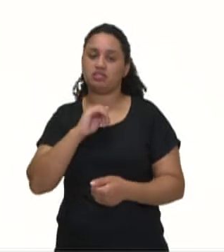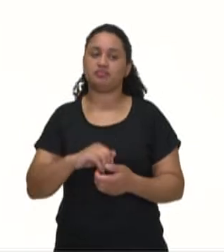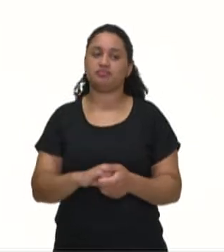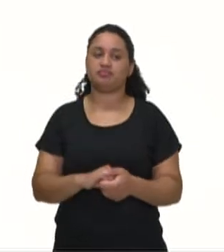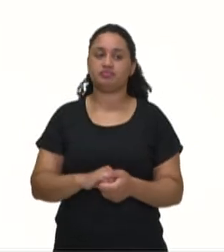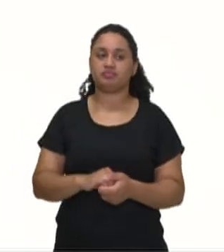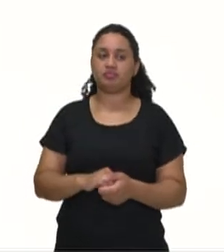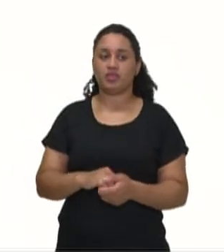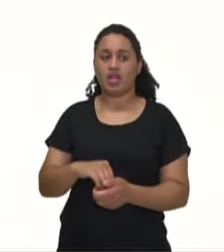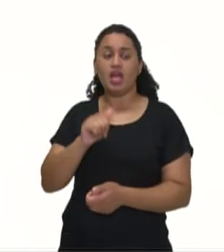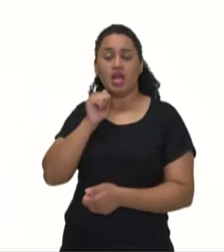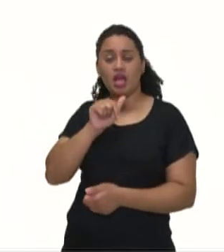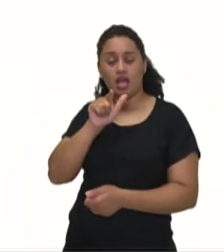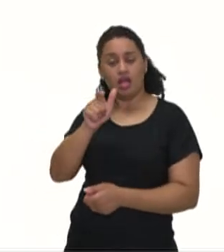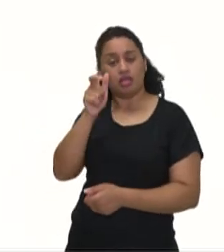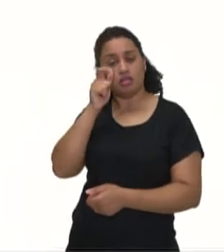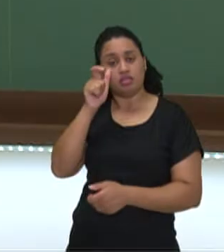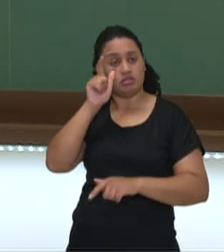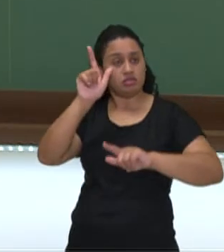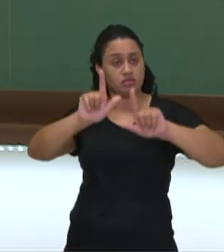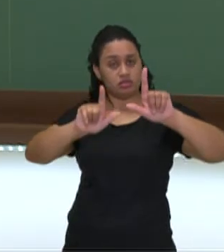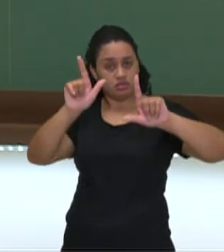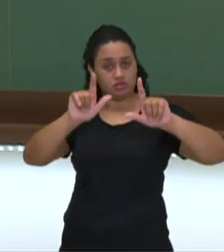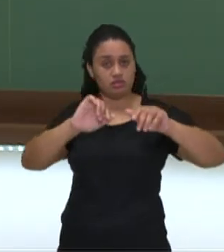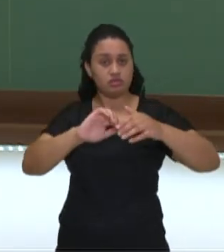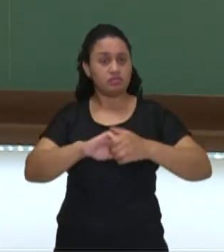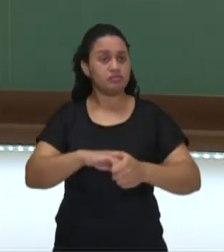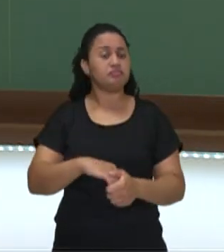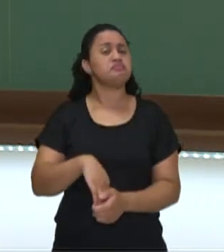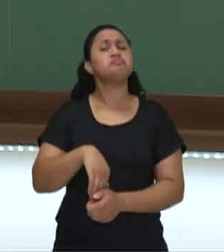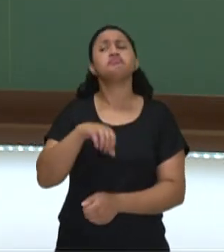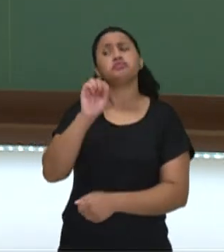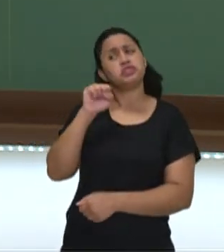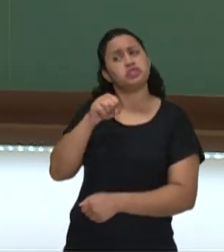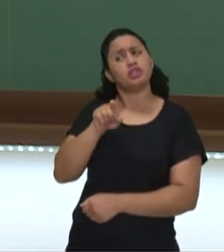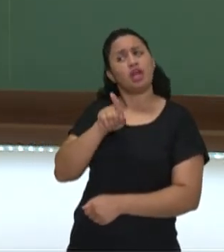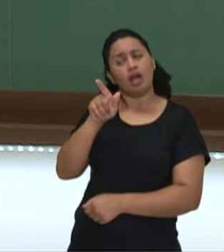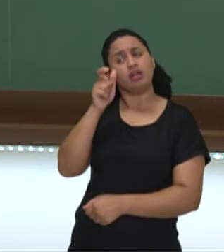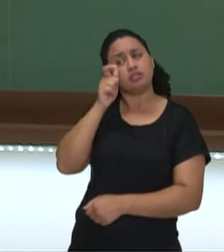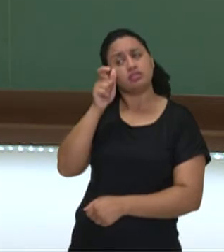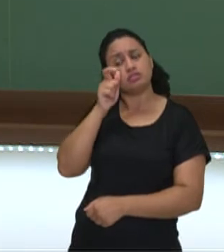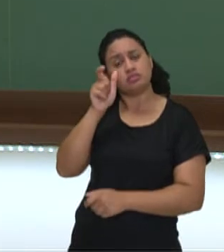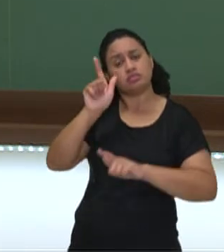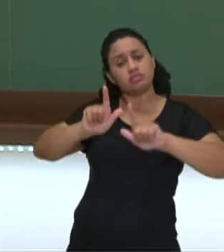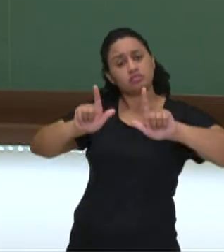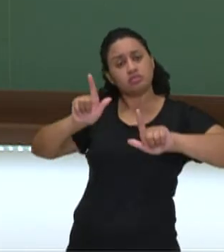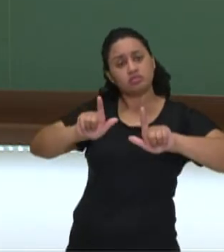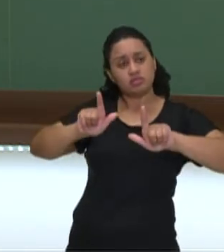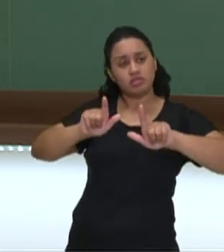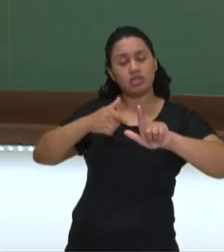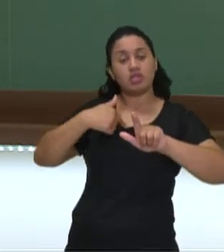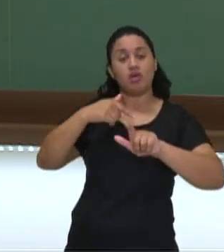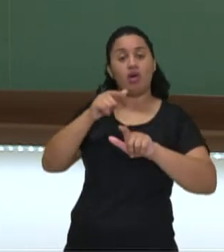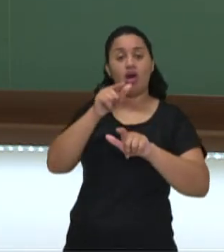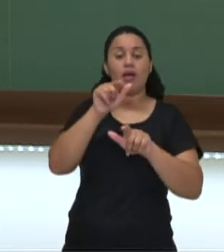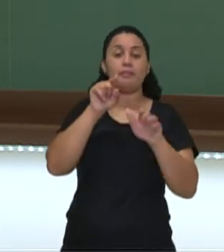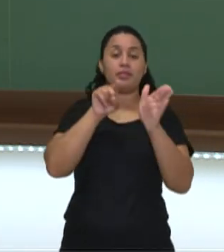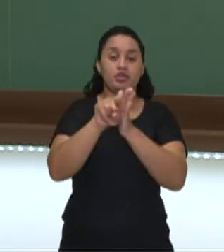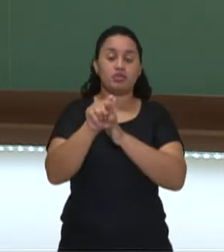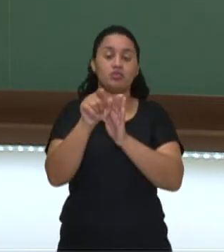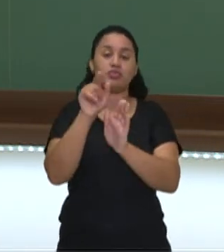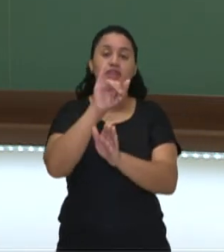TV? Yes, she is watching TV. Sim, ela está assistindo a televisão. Verbo to be antes do sujeito na hora da